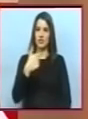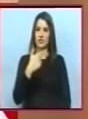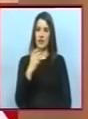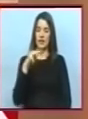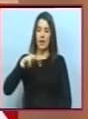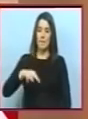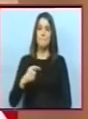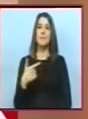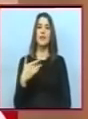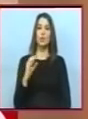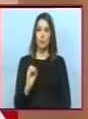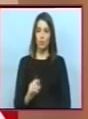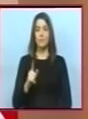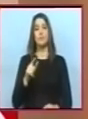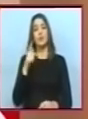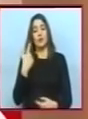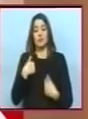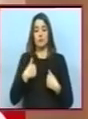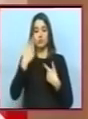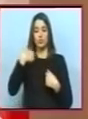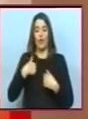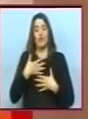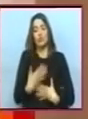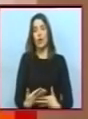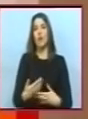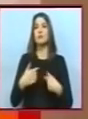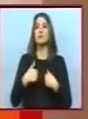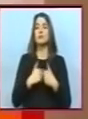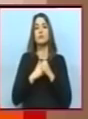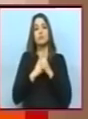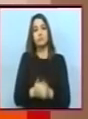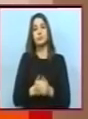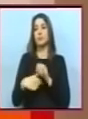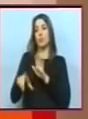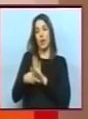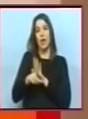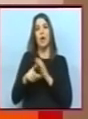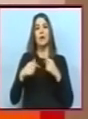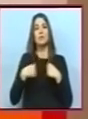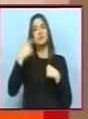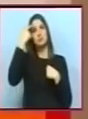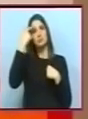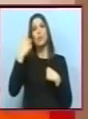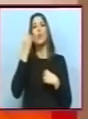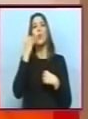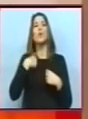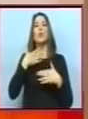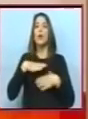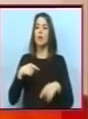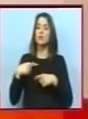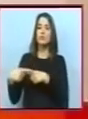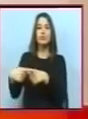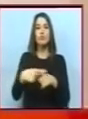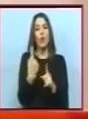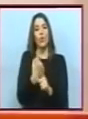o testador, determina, de acordo com as regras que decorrem da lei, de acordo com a lei, determina de que forma que quer partilhar os